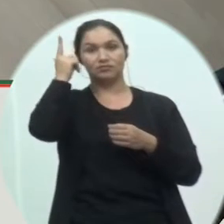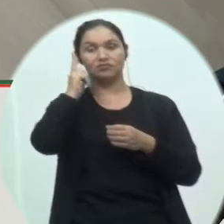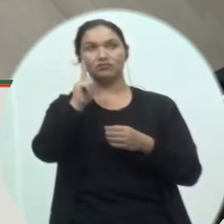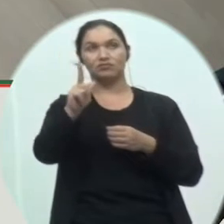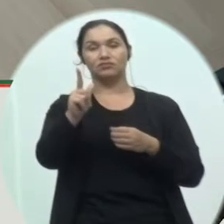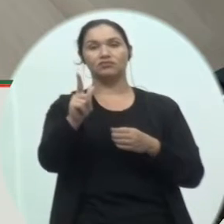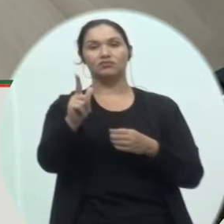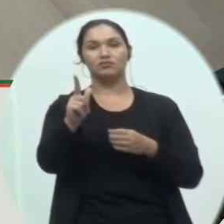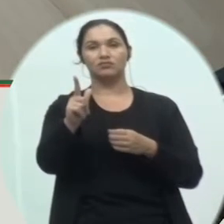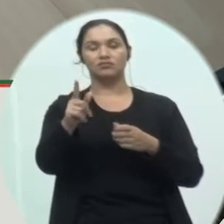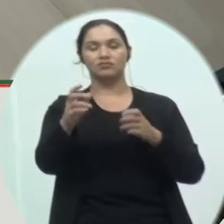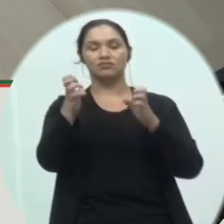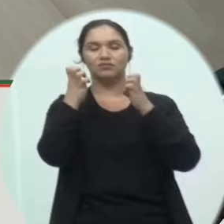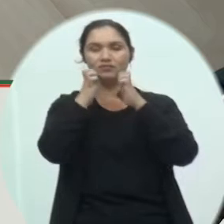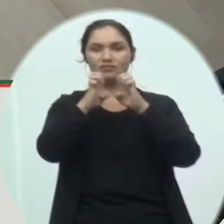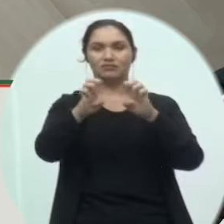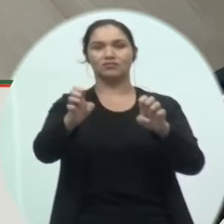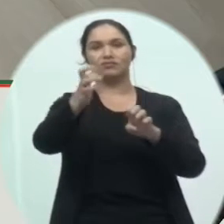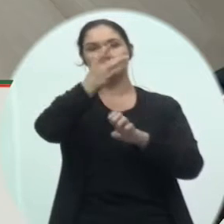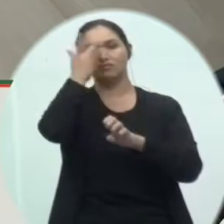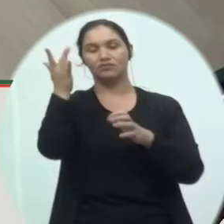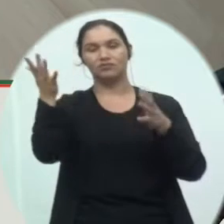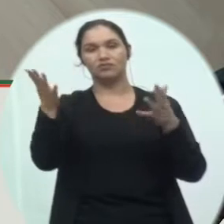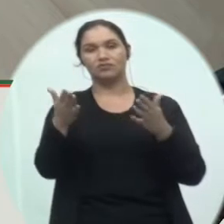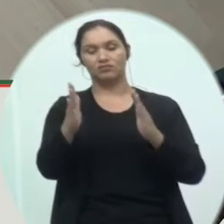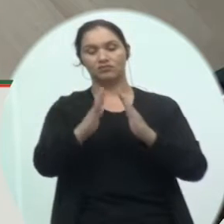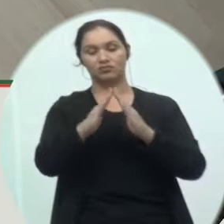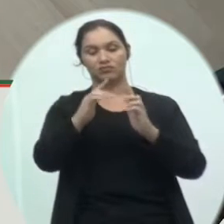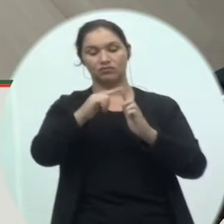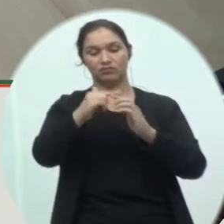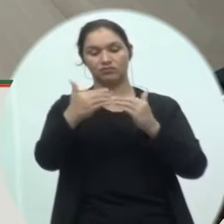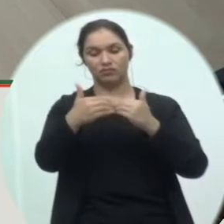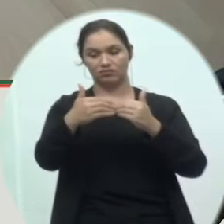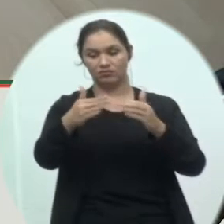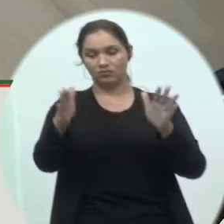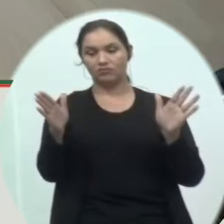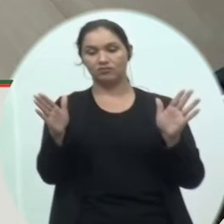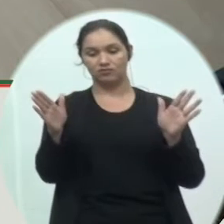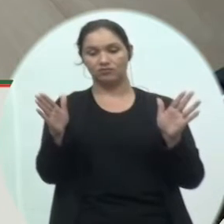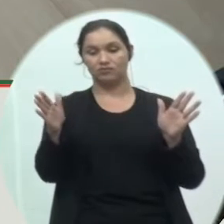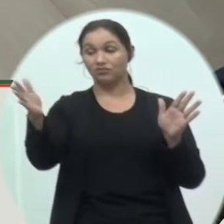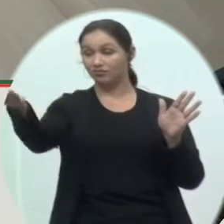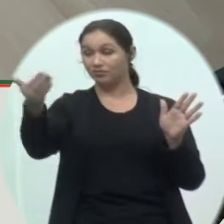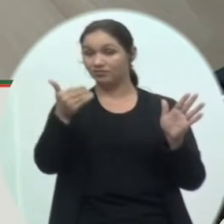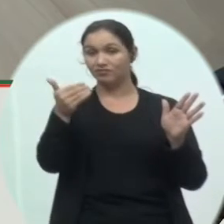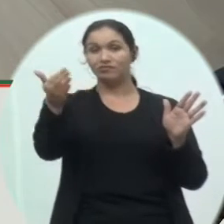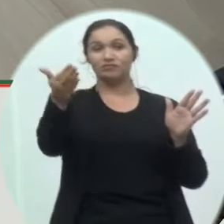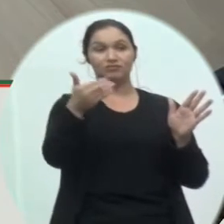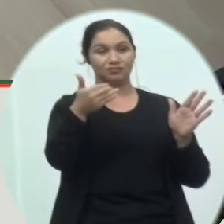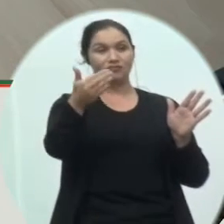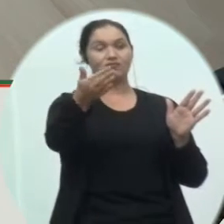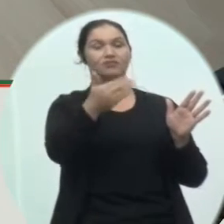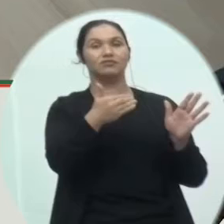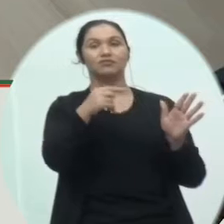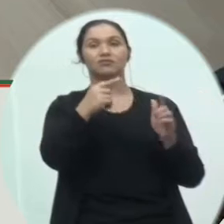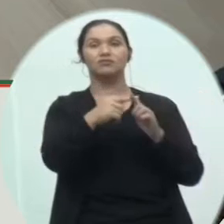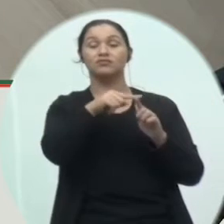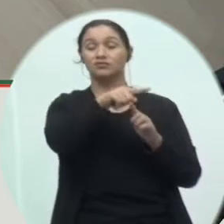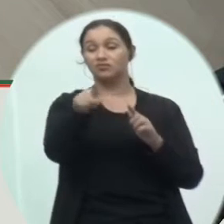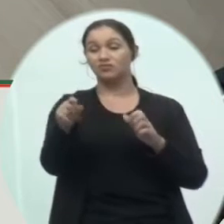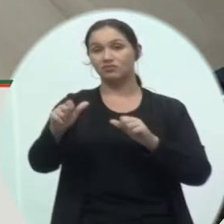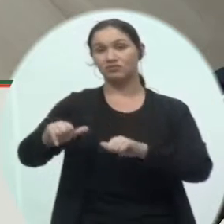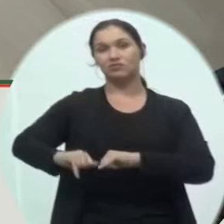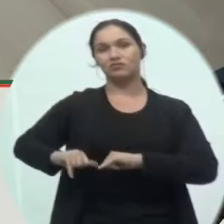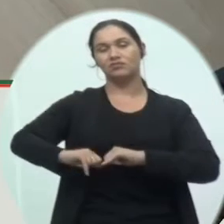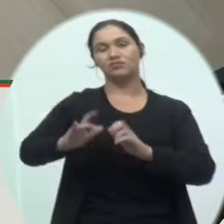Igreja Presbiteriana estão abertas para o vinde a mim todos vós que estáis cansados e oprimidos, e eu